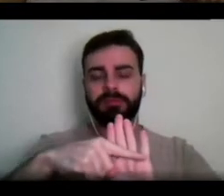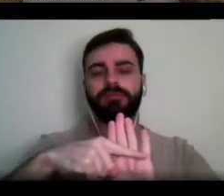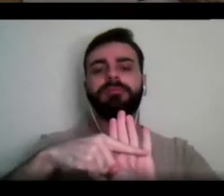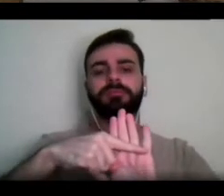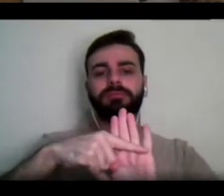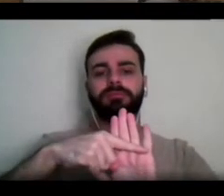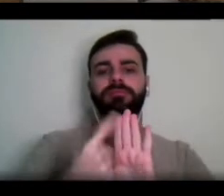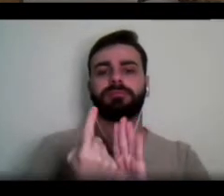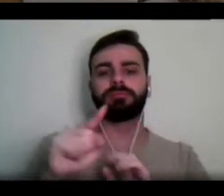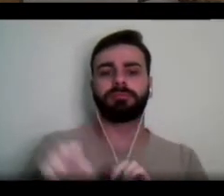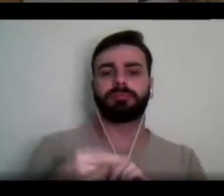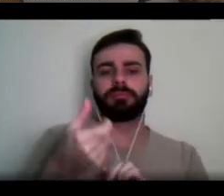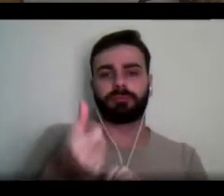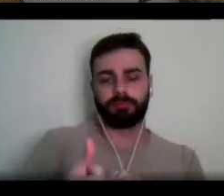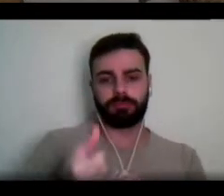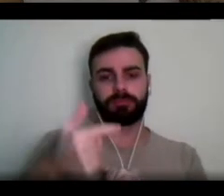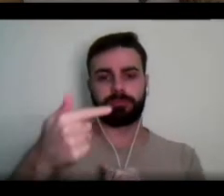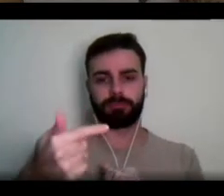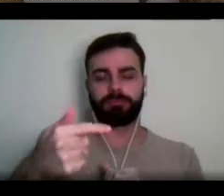voltar. Isso aqui dá